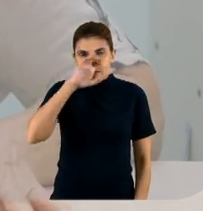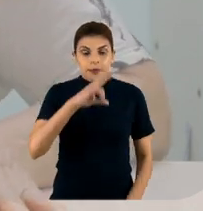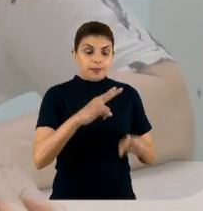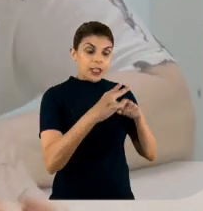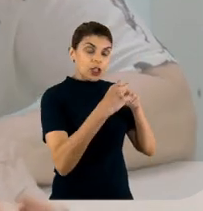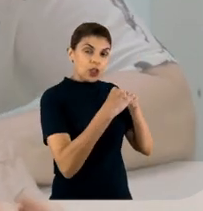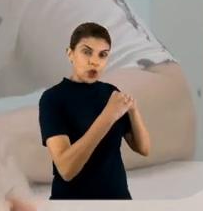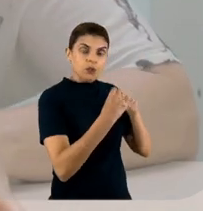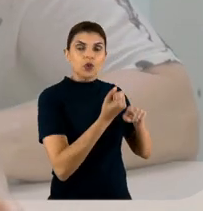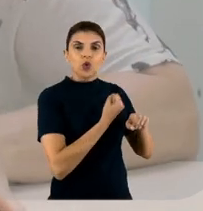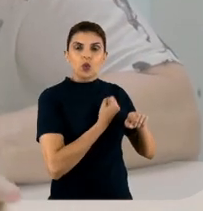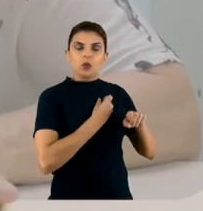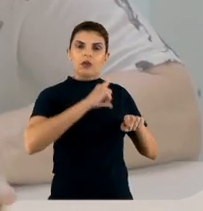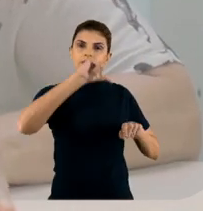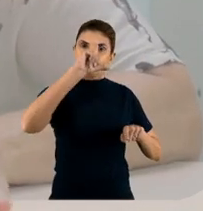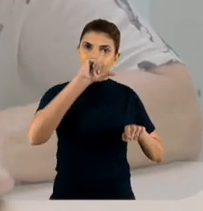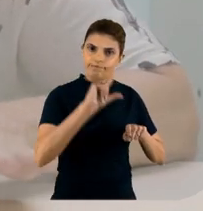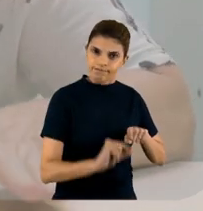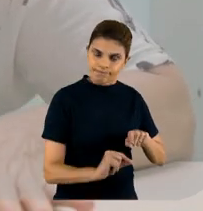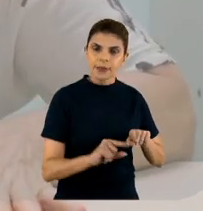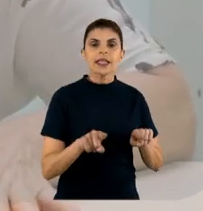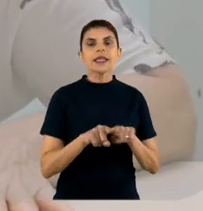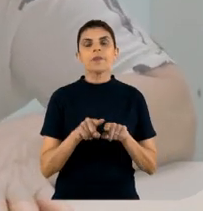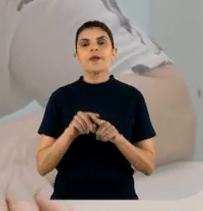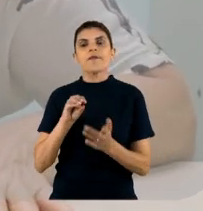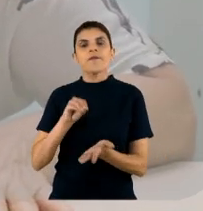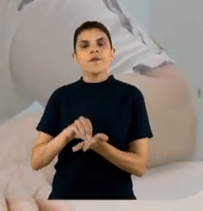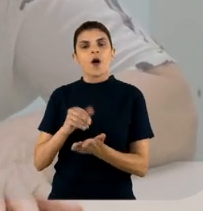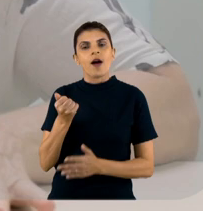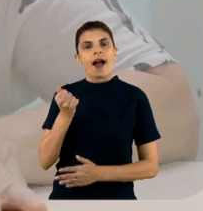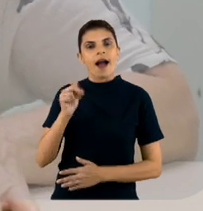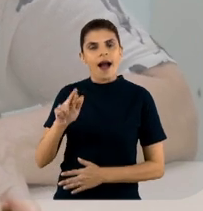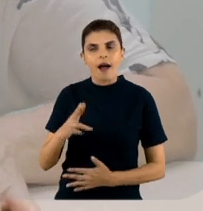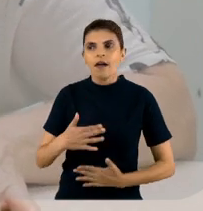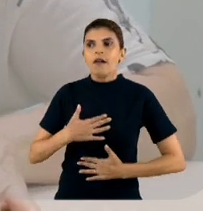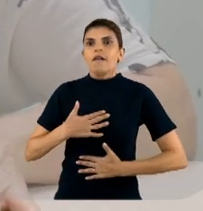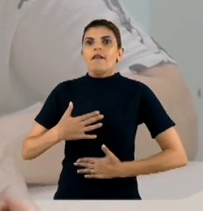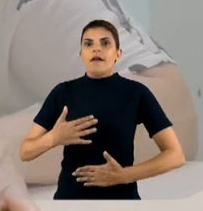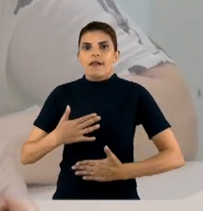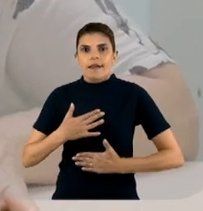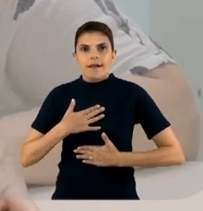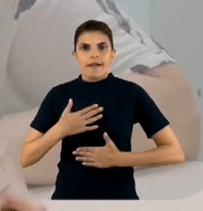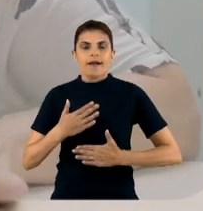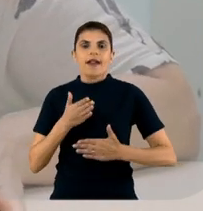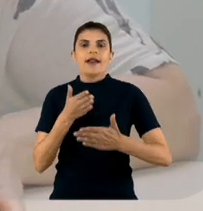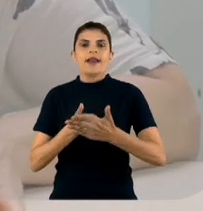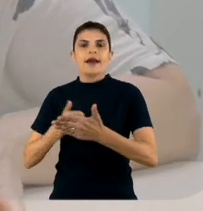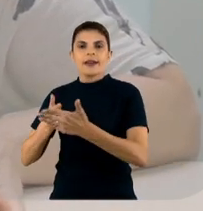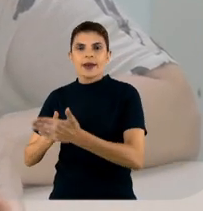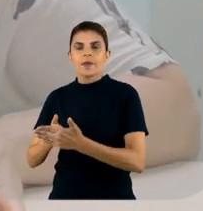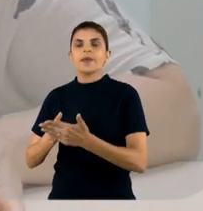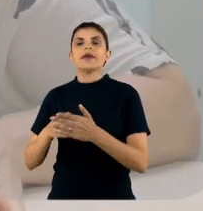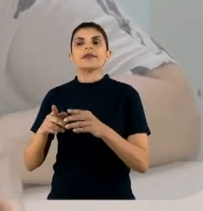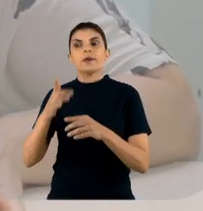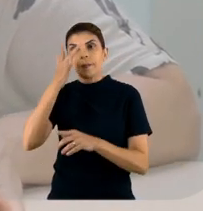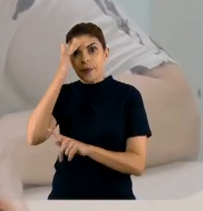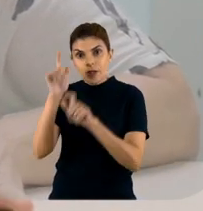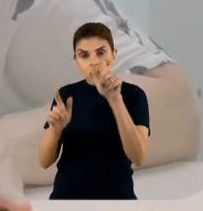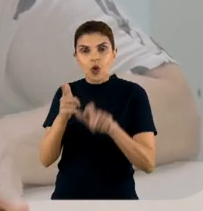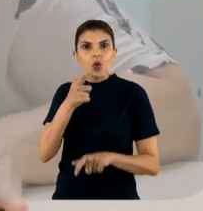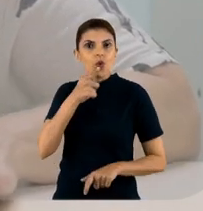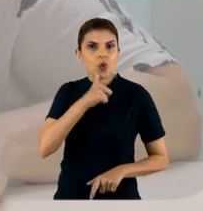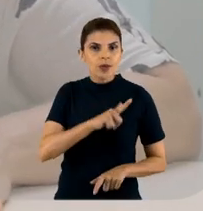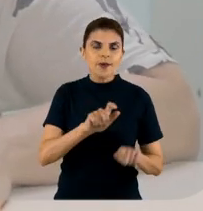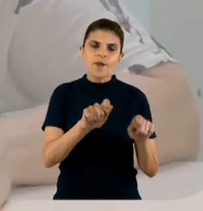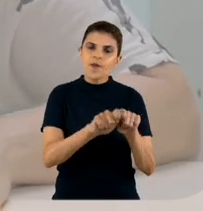oximetria baixa né e sintomas de falta de ar importantes que estejam limitando a a a pessoa